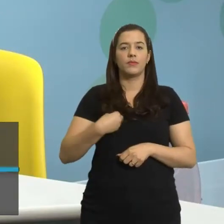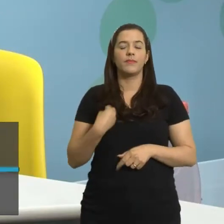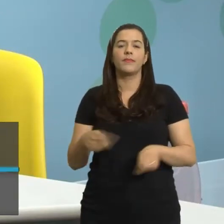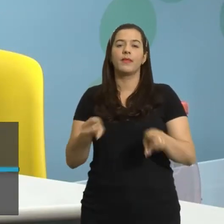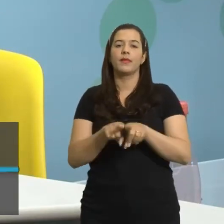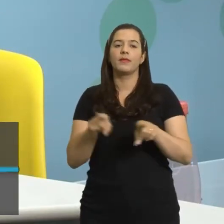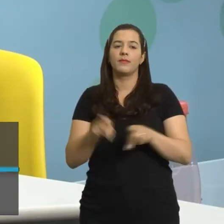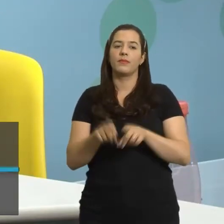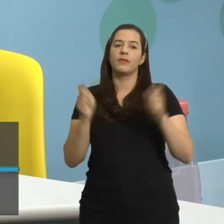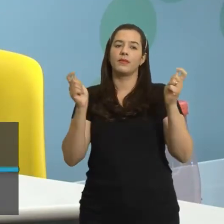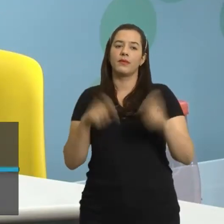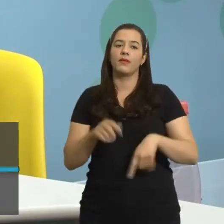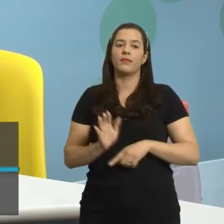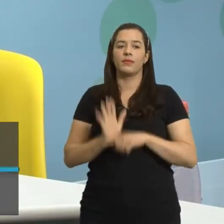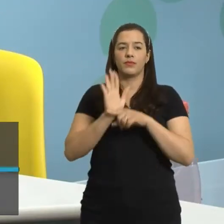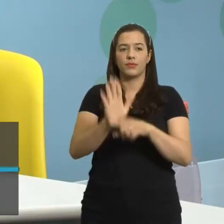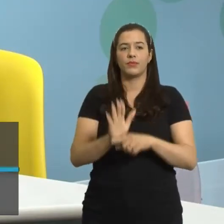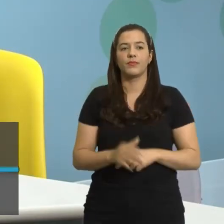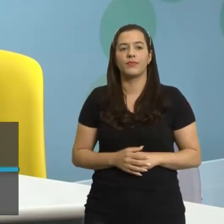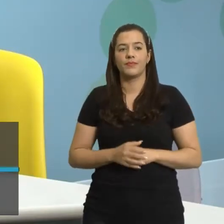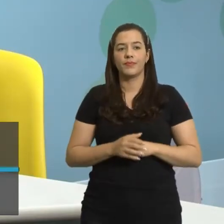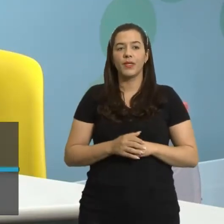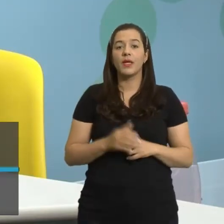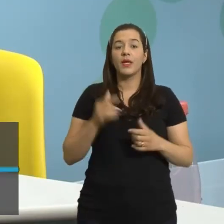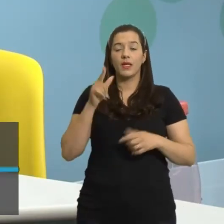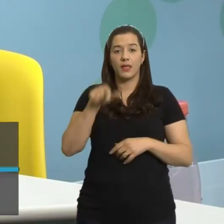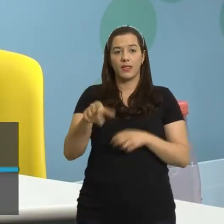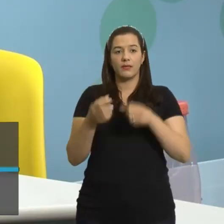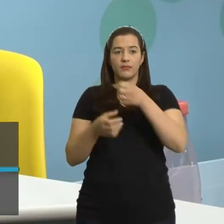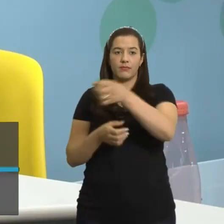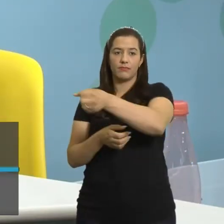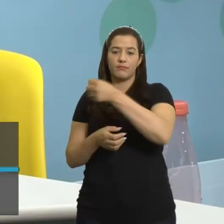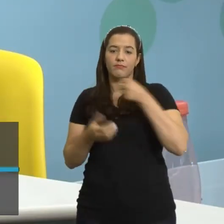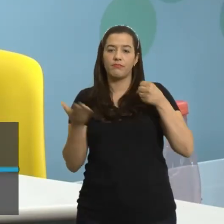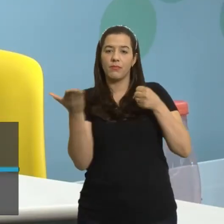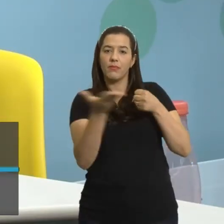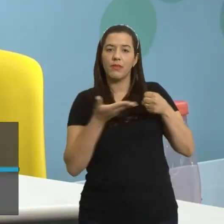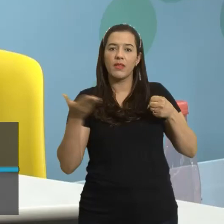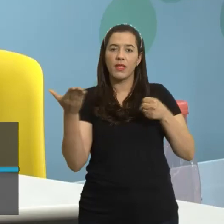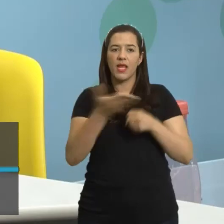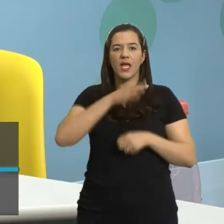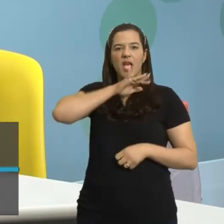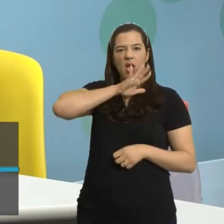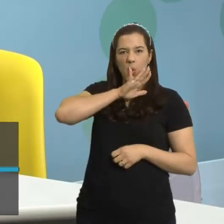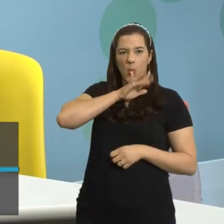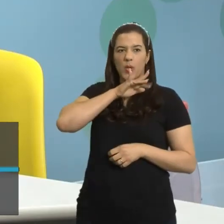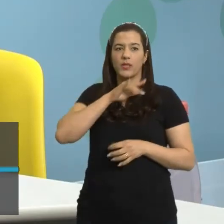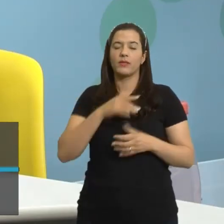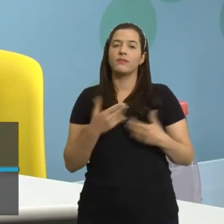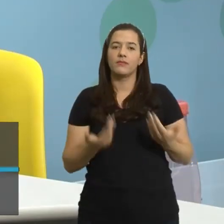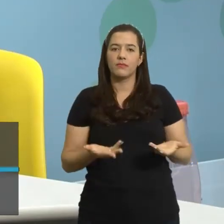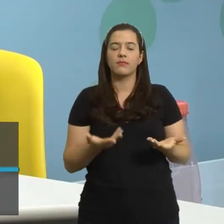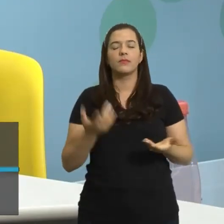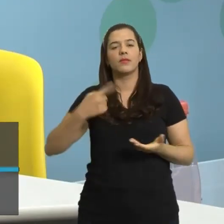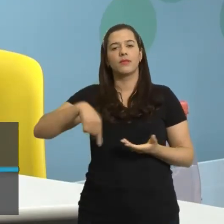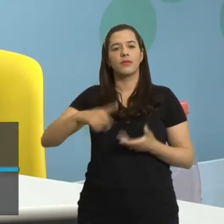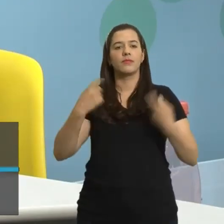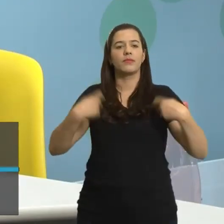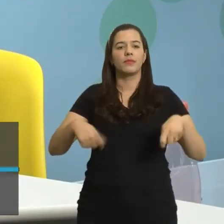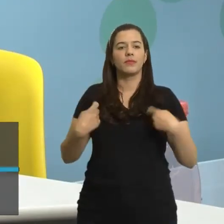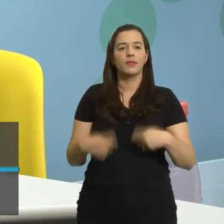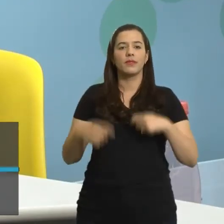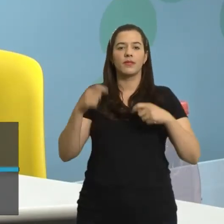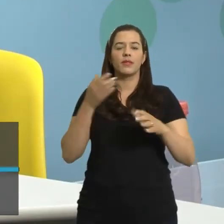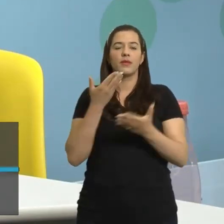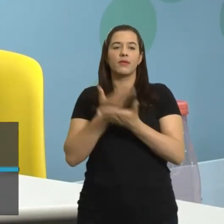pode ajudar. A radiação do forno de micro-ondas, será que ela é tão maléfica assim? Eu acho que a gente precisa, está na hora da gente